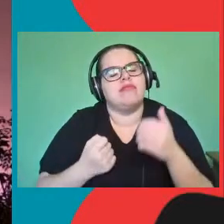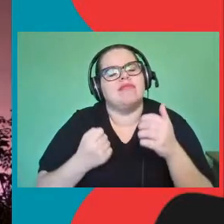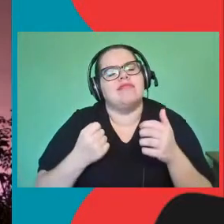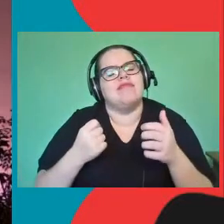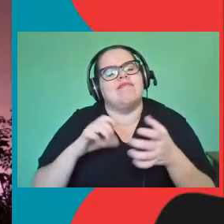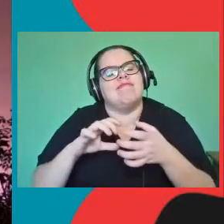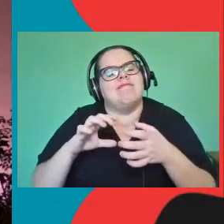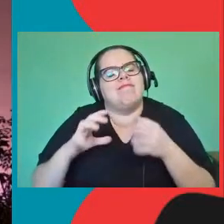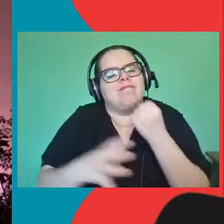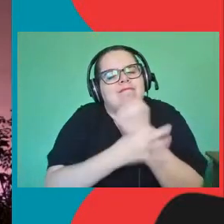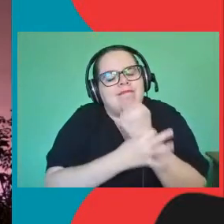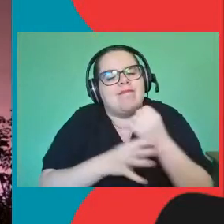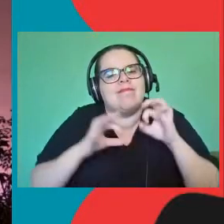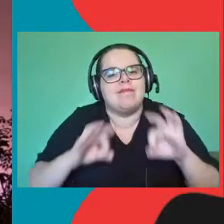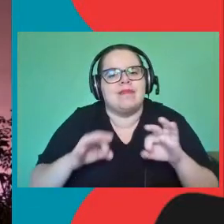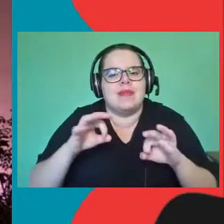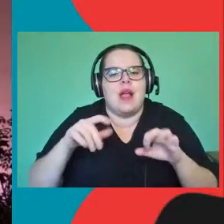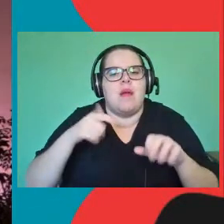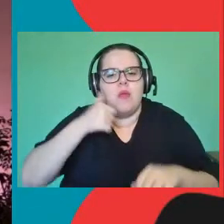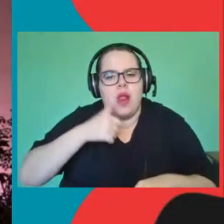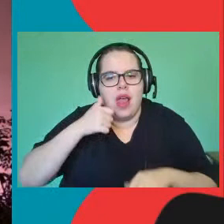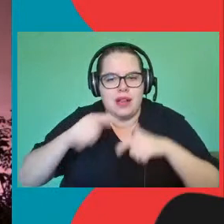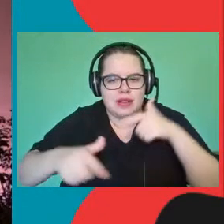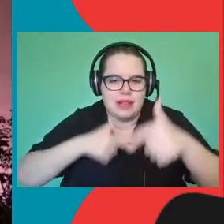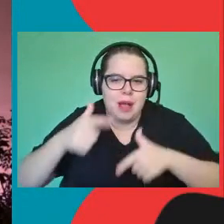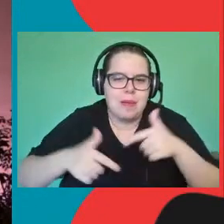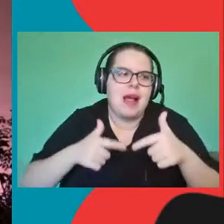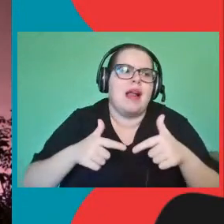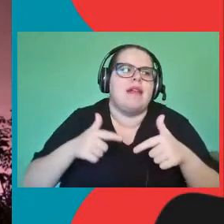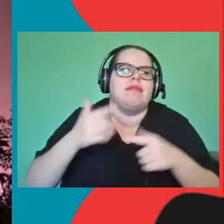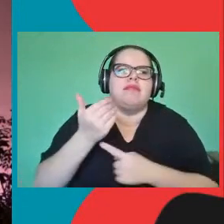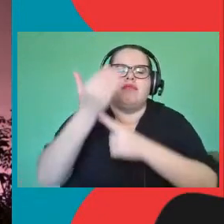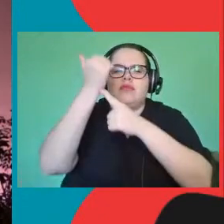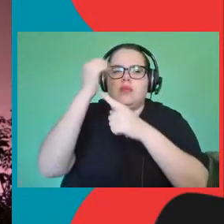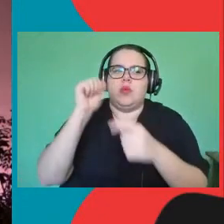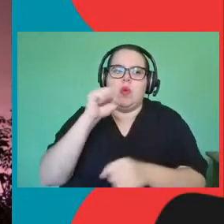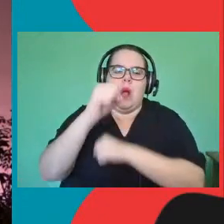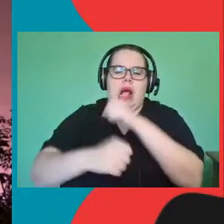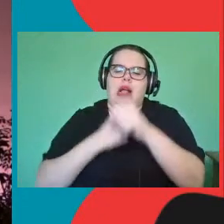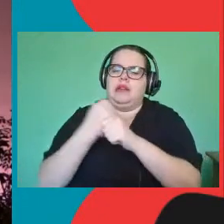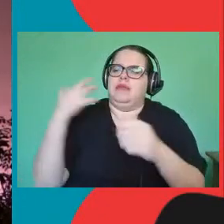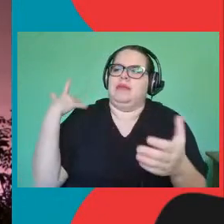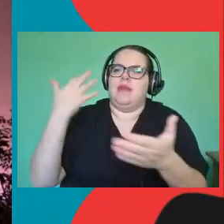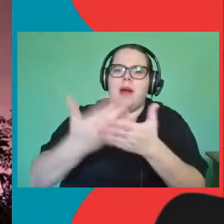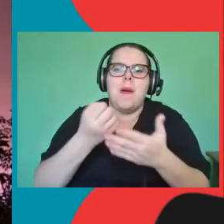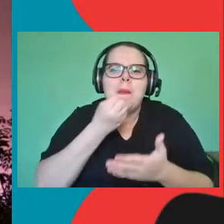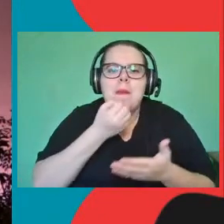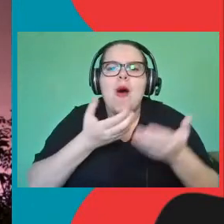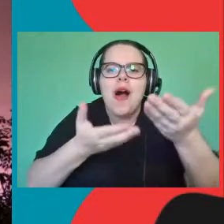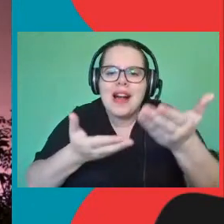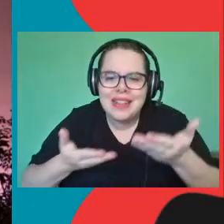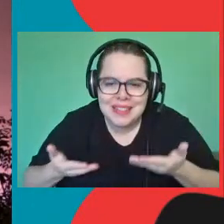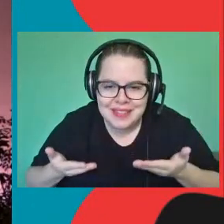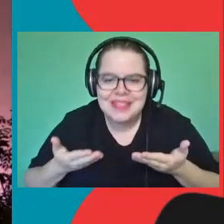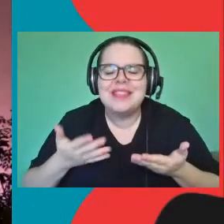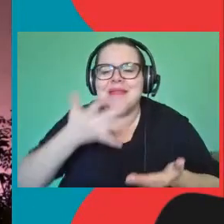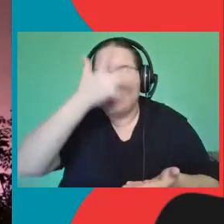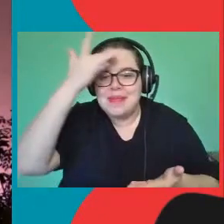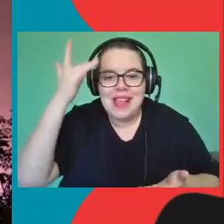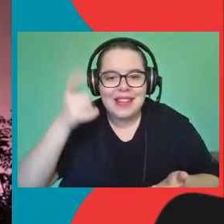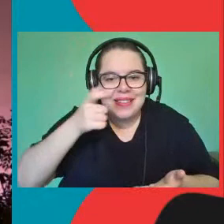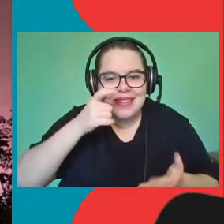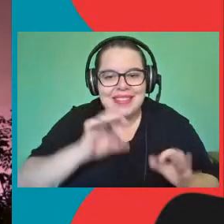espaço ainda mais seguro para as mulheres que trabalham com tecnologia durante todo o ano. Minhas boas-vindas a todas as pessoas que nos